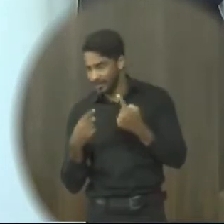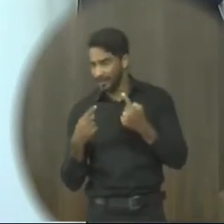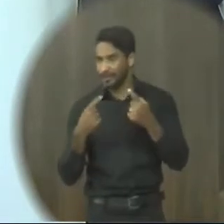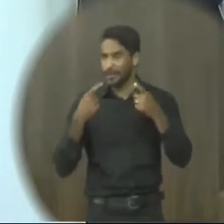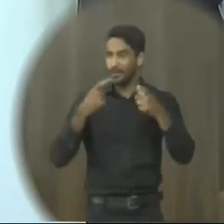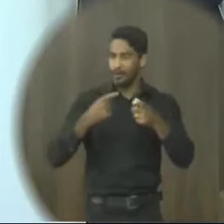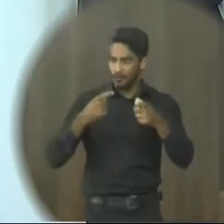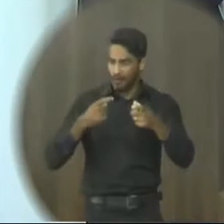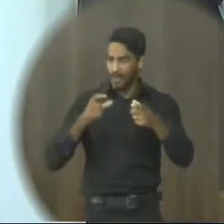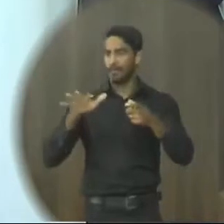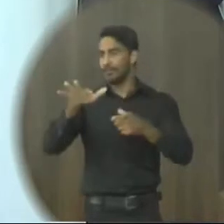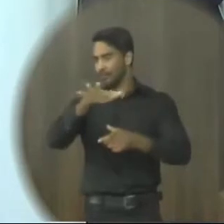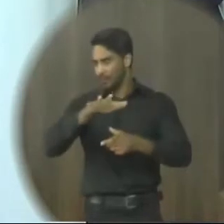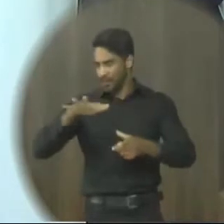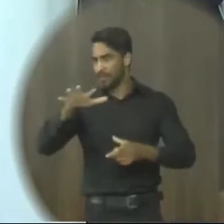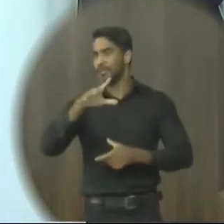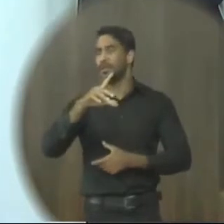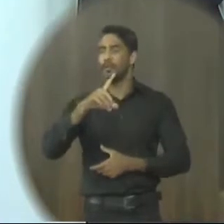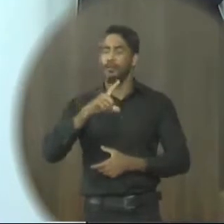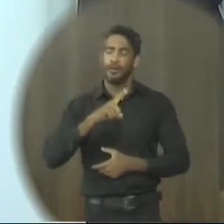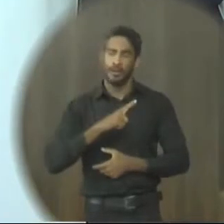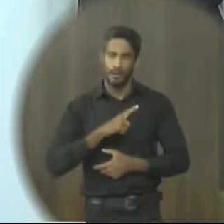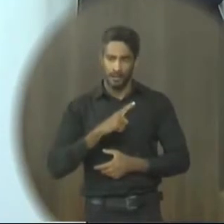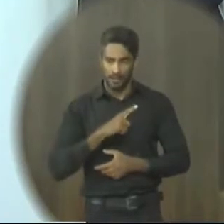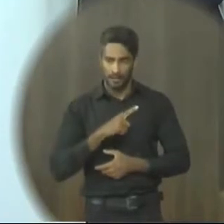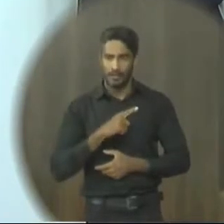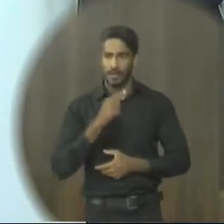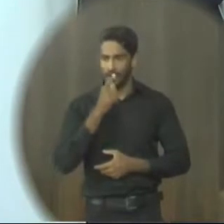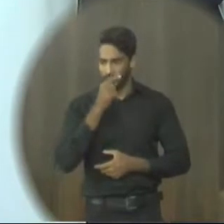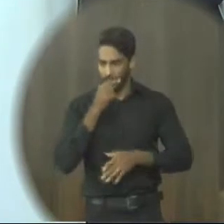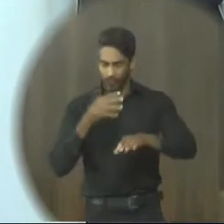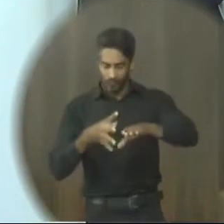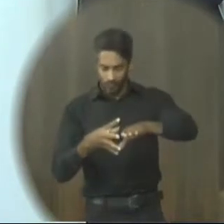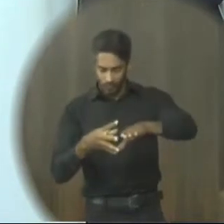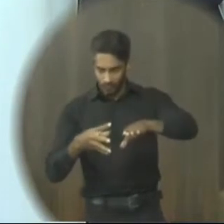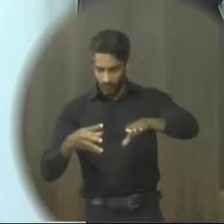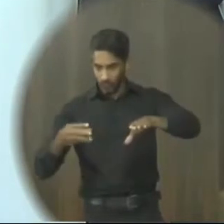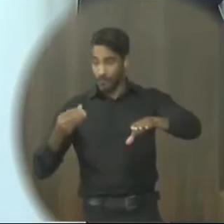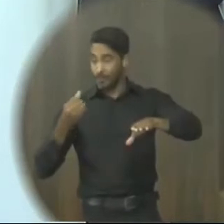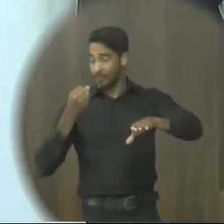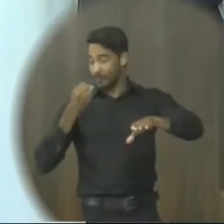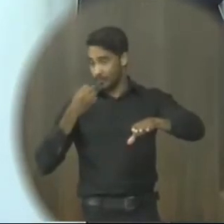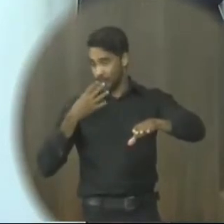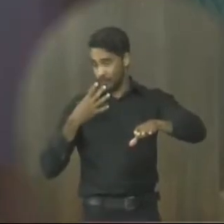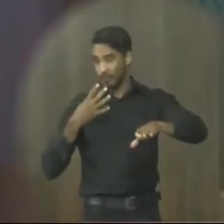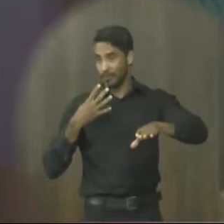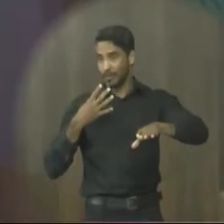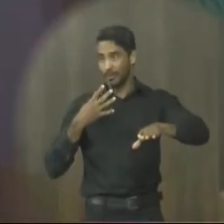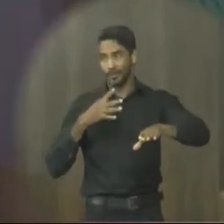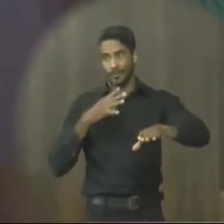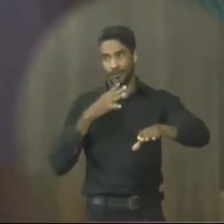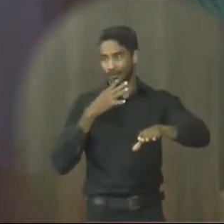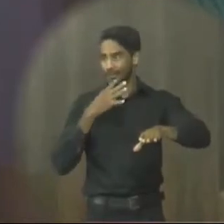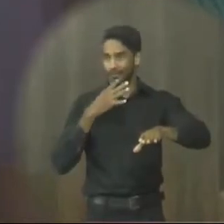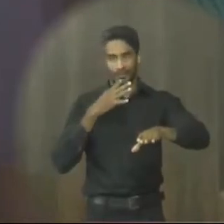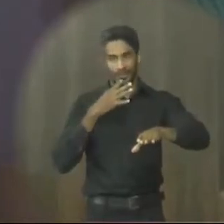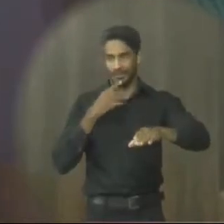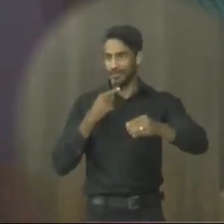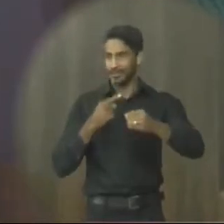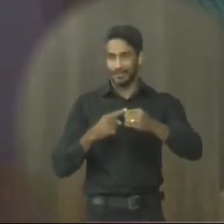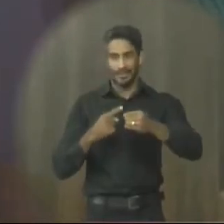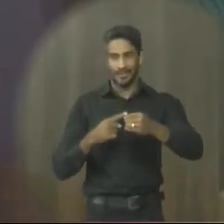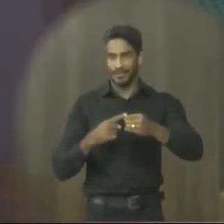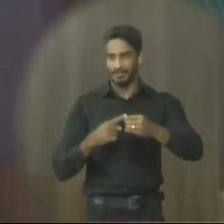uma região que possui uma drenagem eficaz, eu talvez desconheça aqui no município, não conheço uma